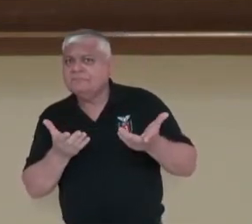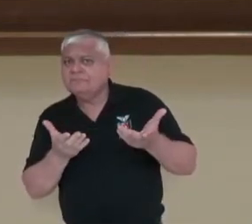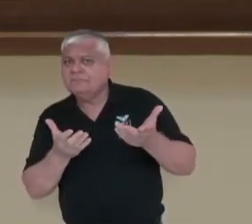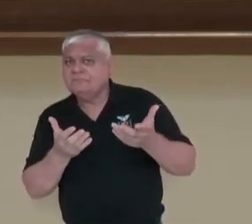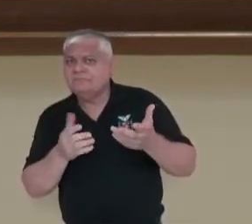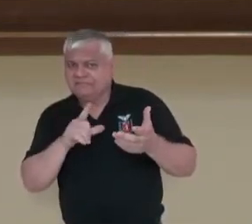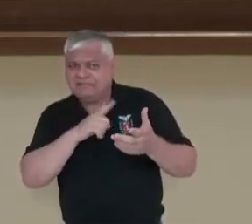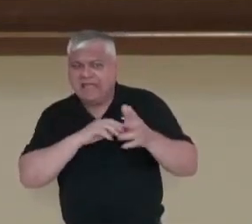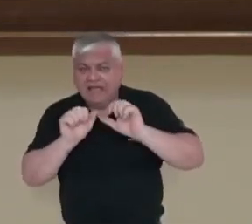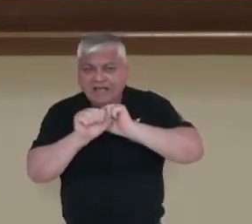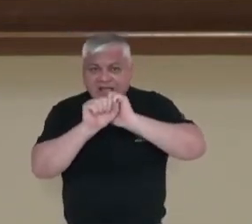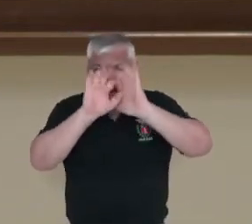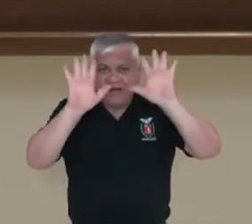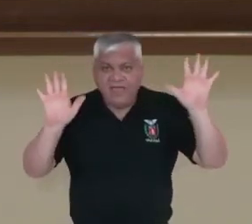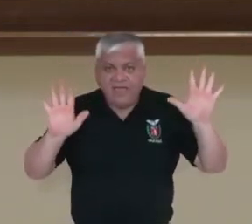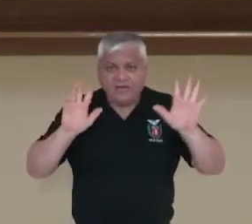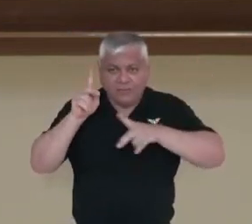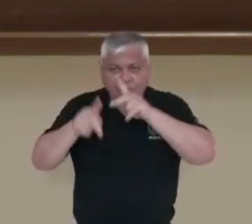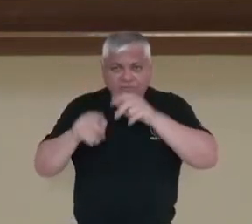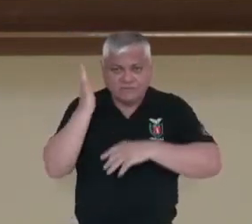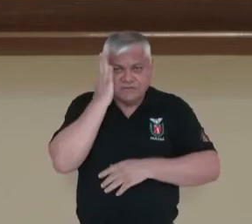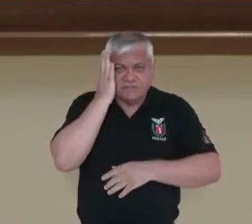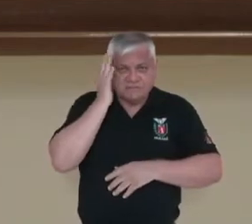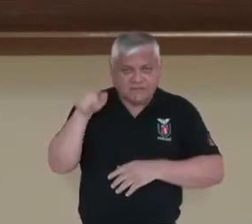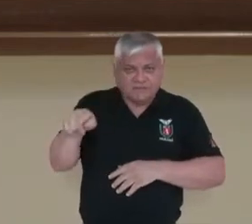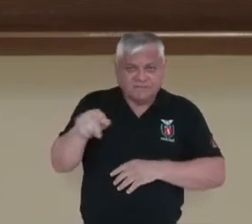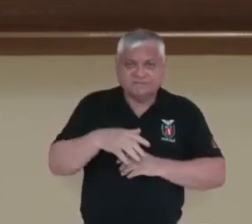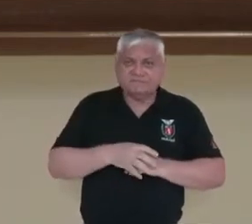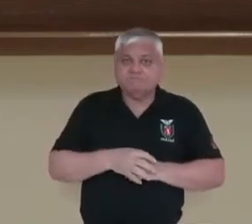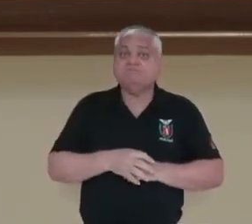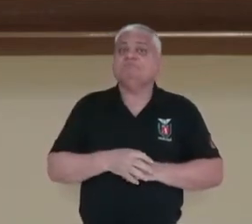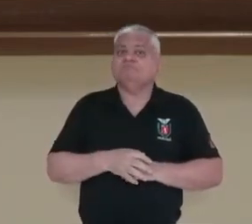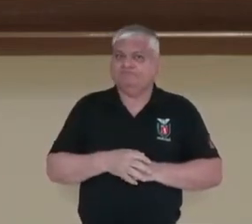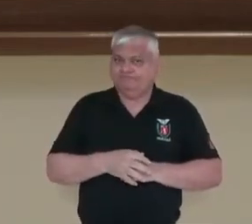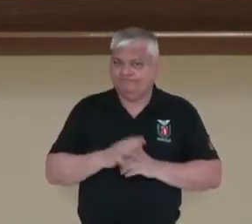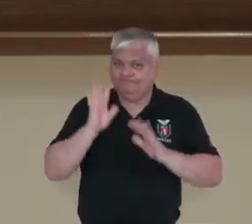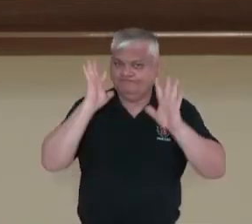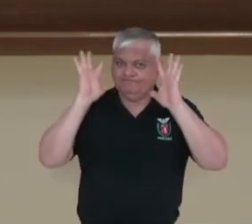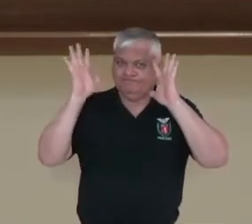explícitos, né, na vida do cidadão brasileiro? Essa é uma reflexão para a gente estar fazendo, né?